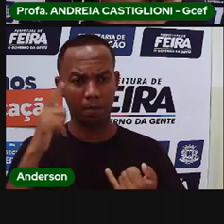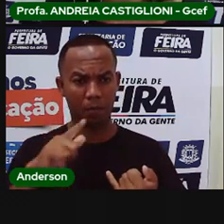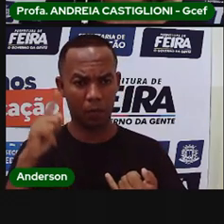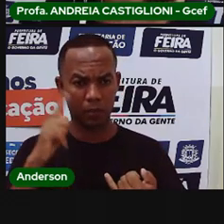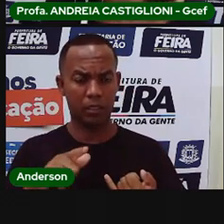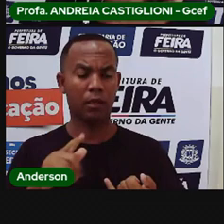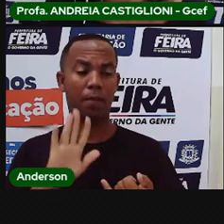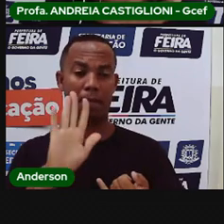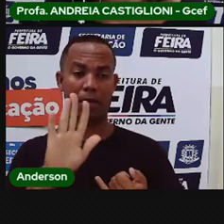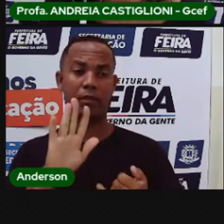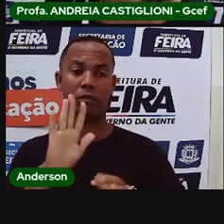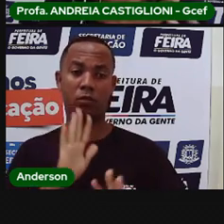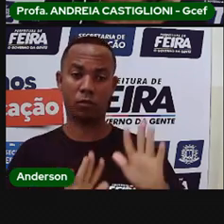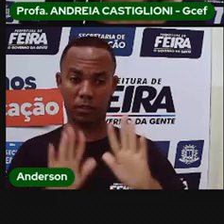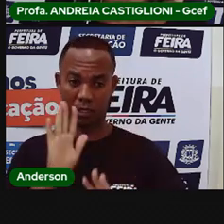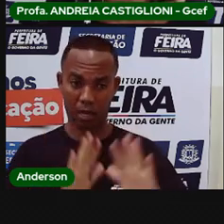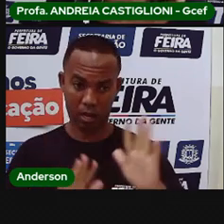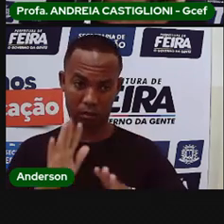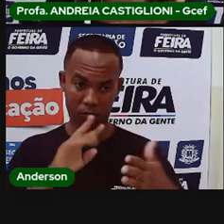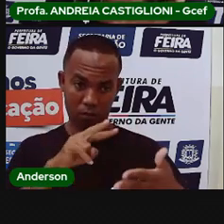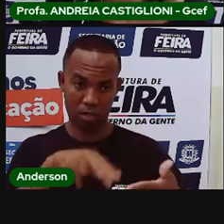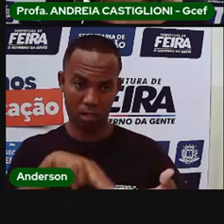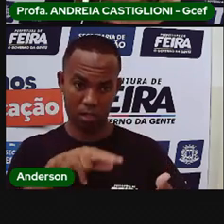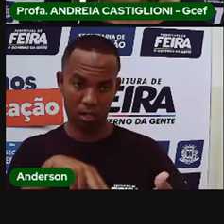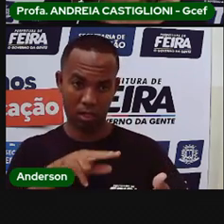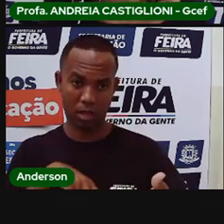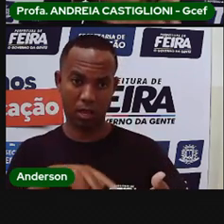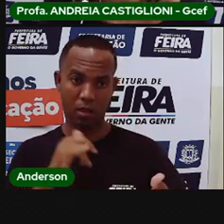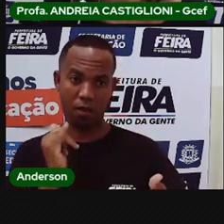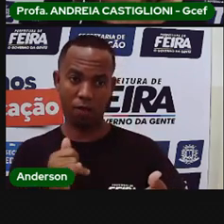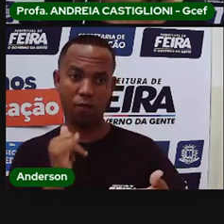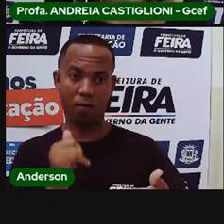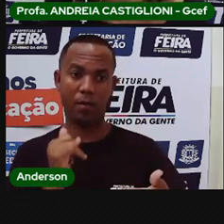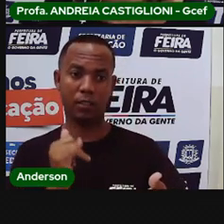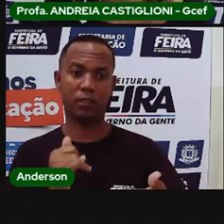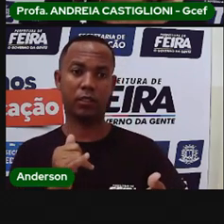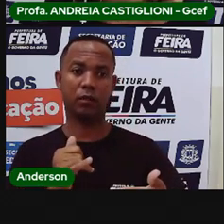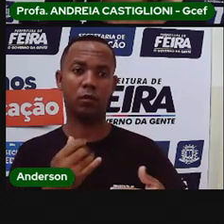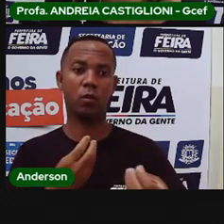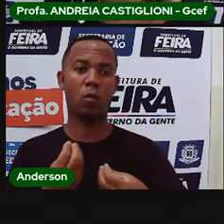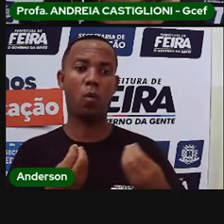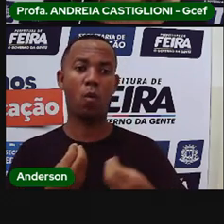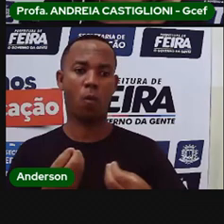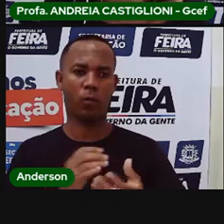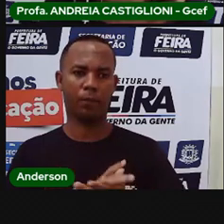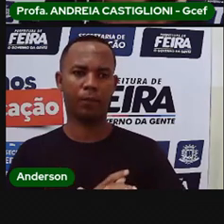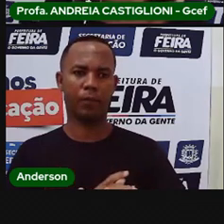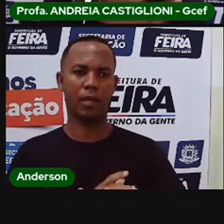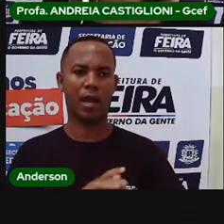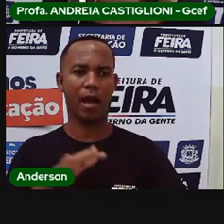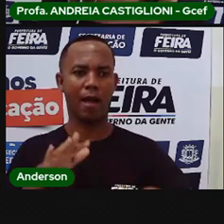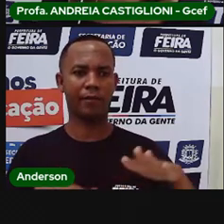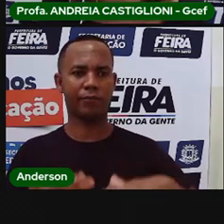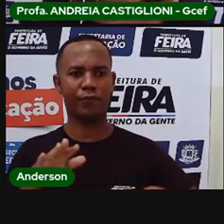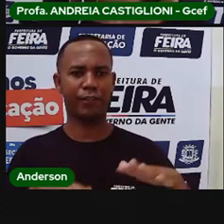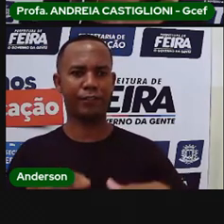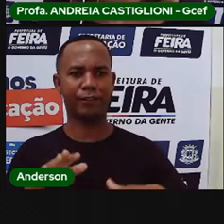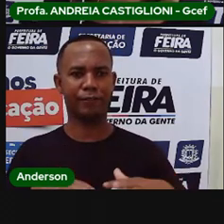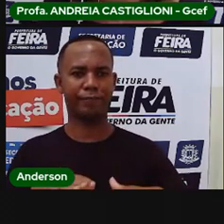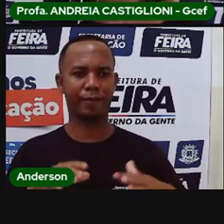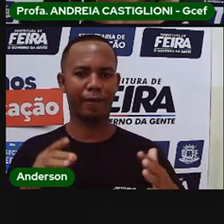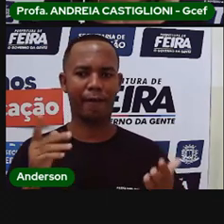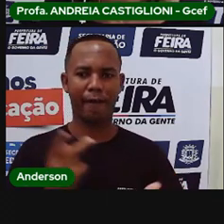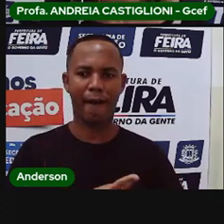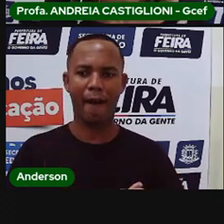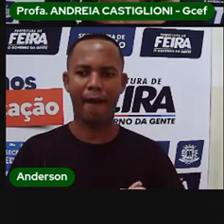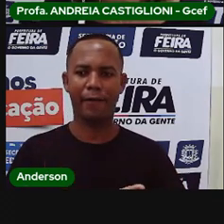ter o cuidado de ler o que a gente está informando, de ler como a gente está se posicionando, porque às vezes vai de encontro ao que a gente está dizendo,